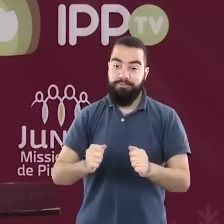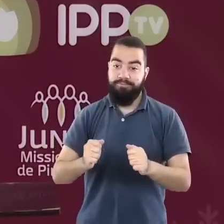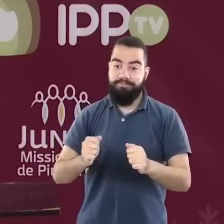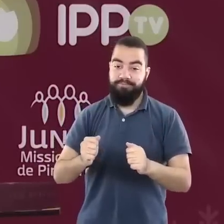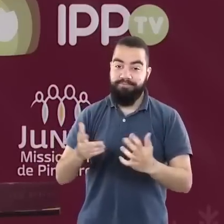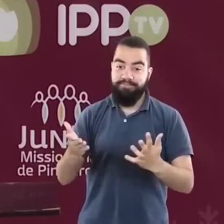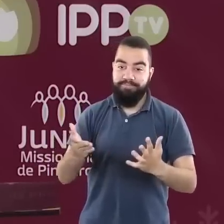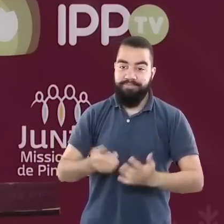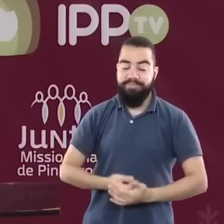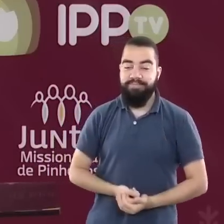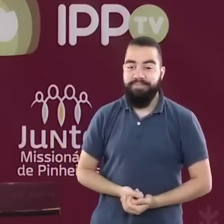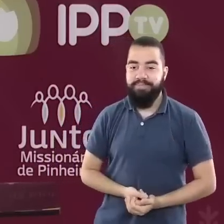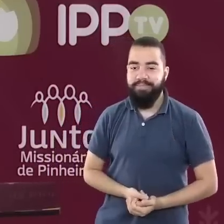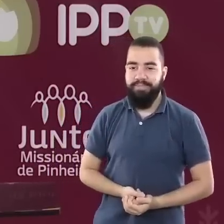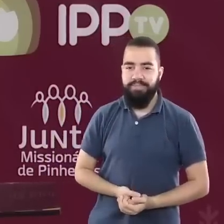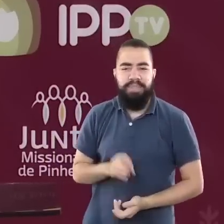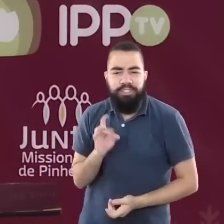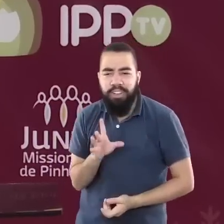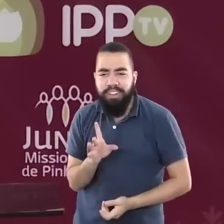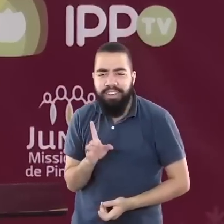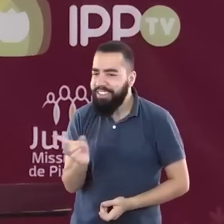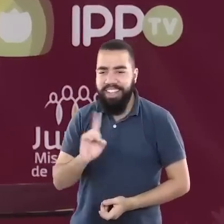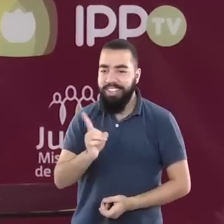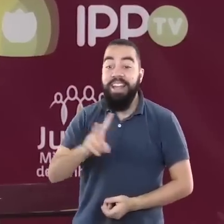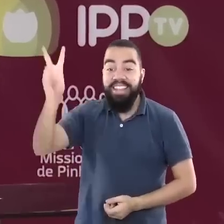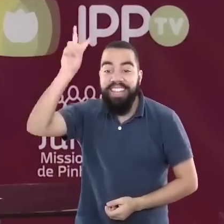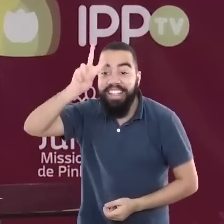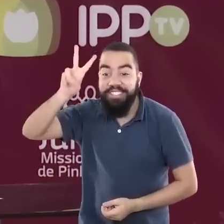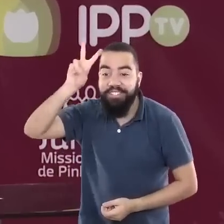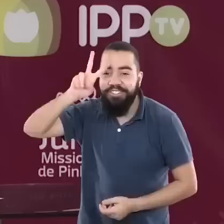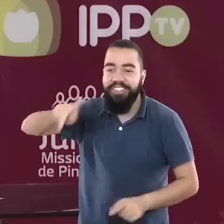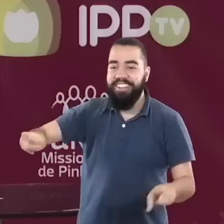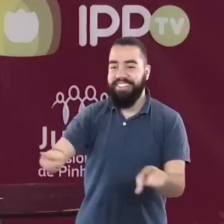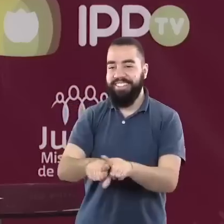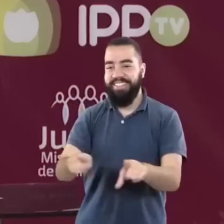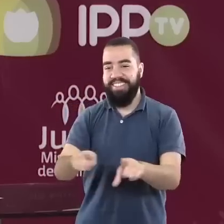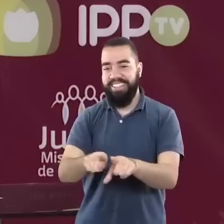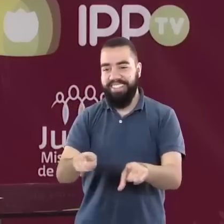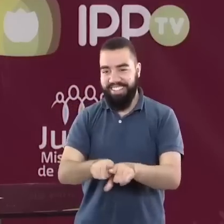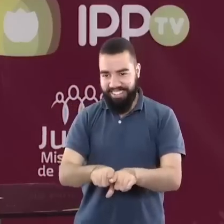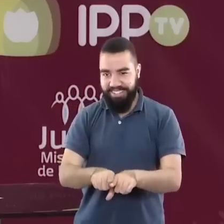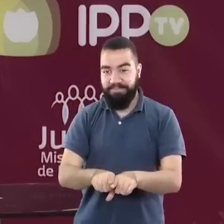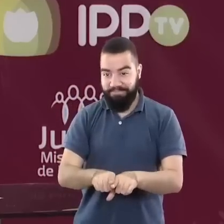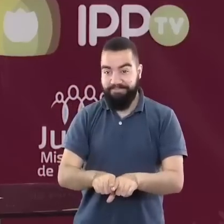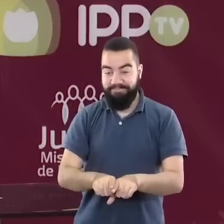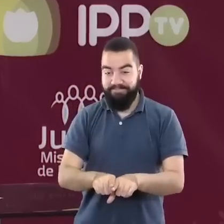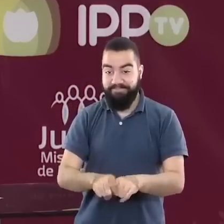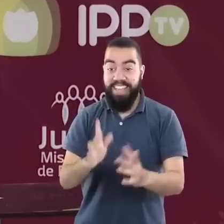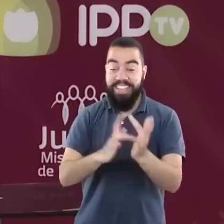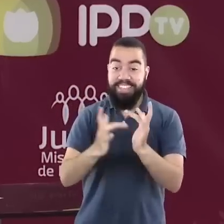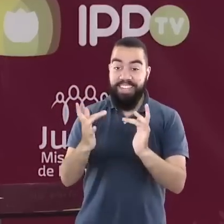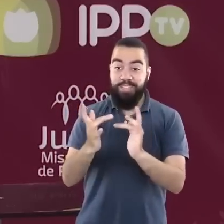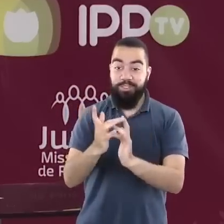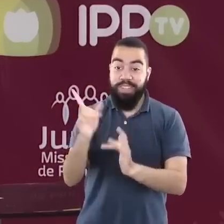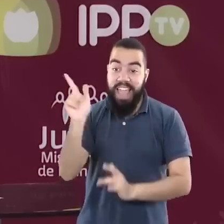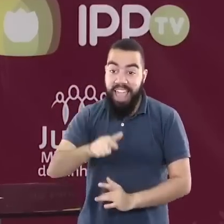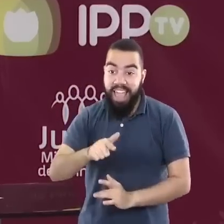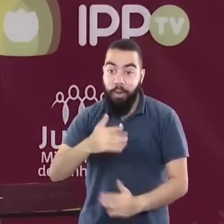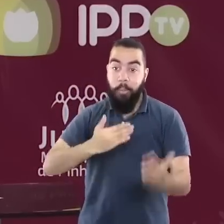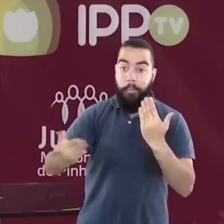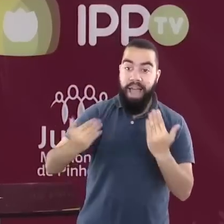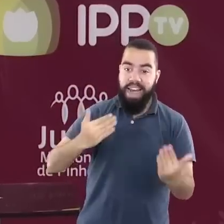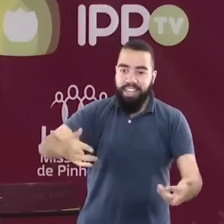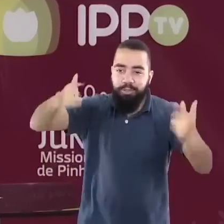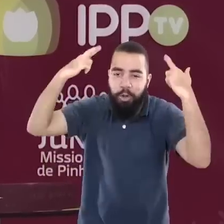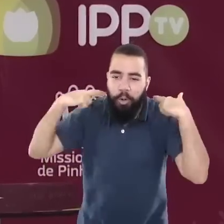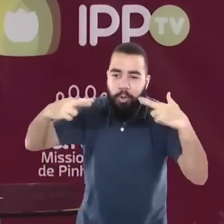mas ainda ele é tudo na história ele é o cordeiro de Deus que